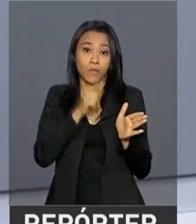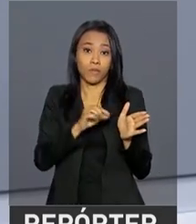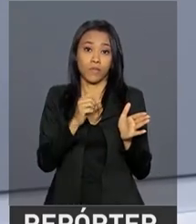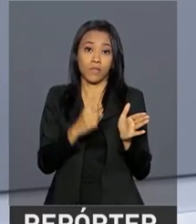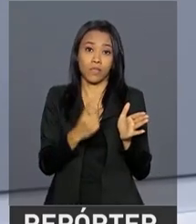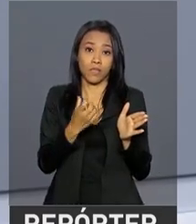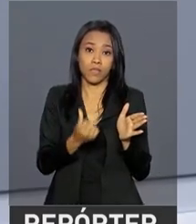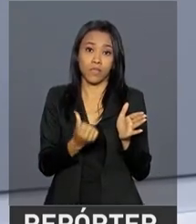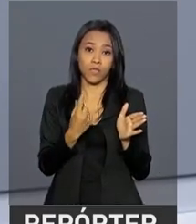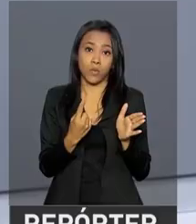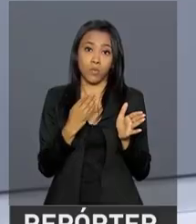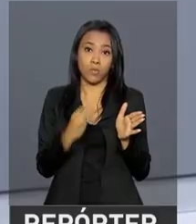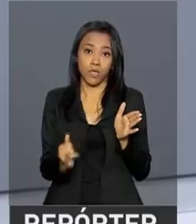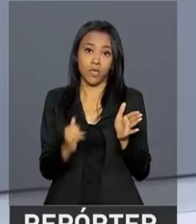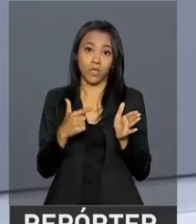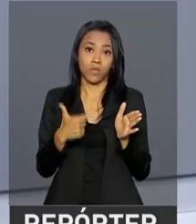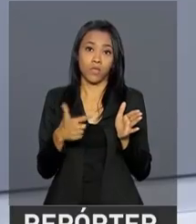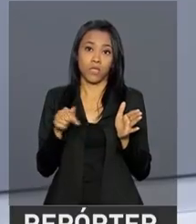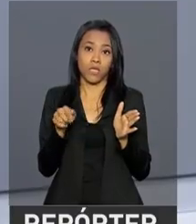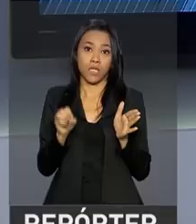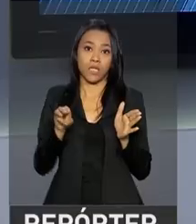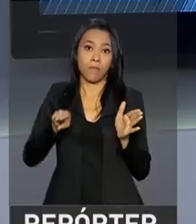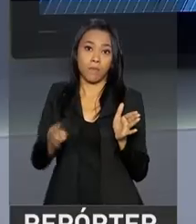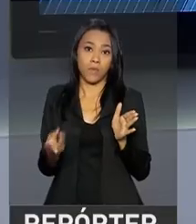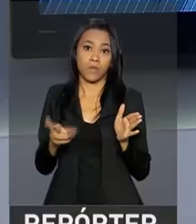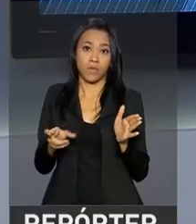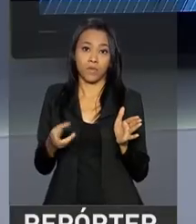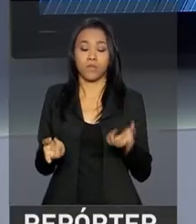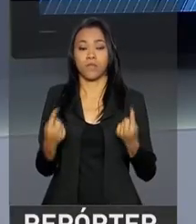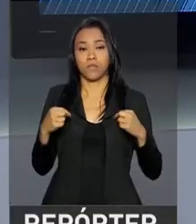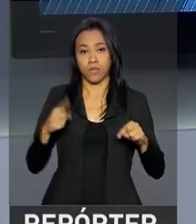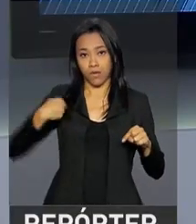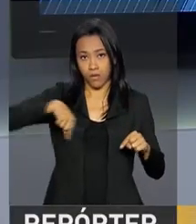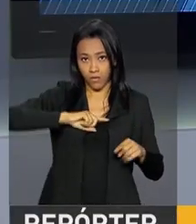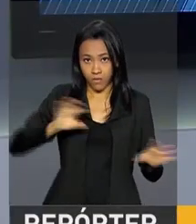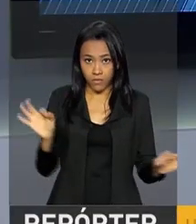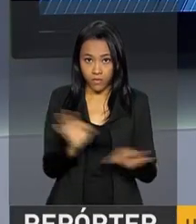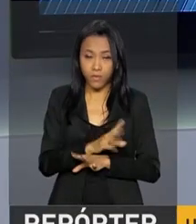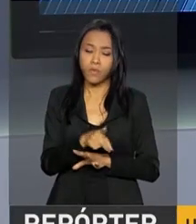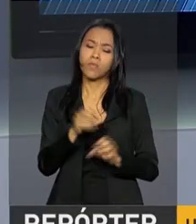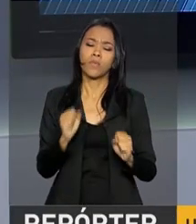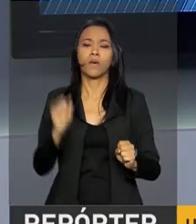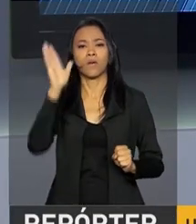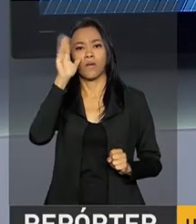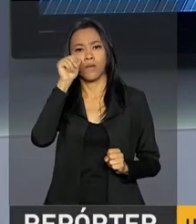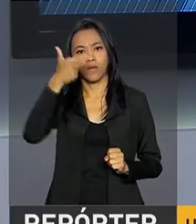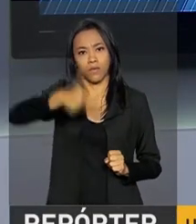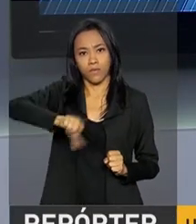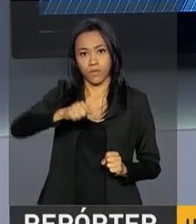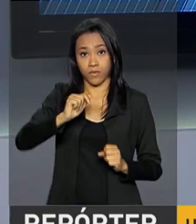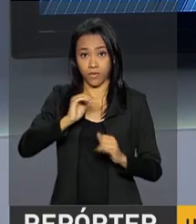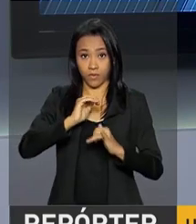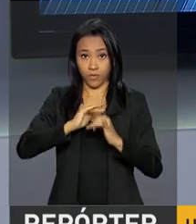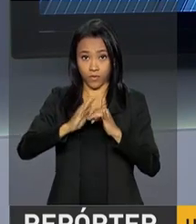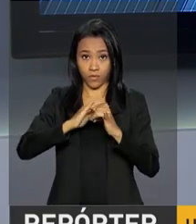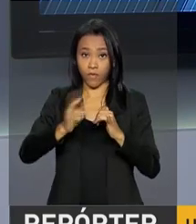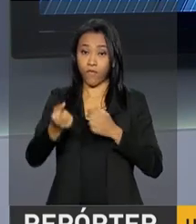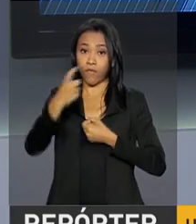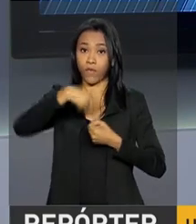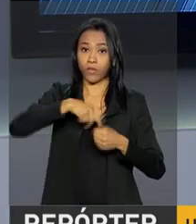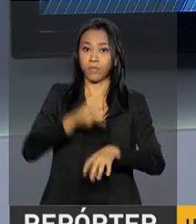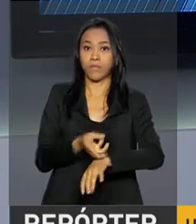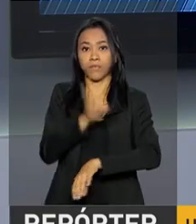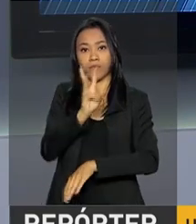161,270 milhões de reais. Nós ficamos por aqui. Você pode rever as reportagens no YouTube. Voltamos